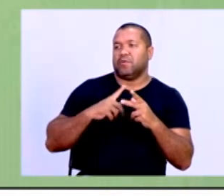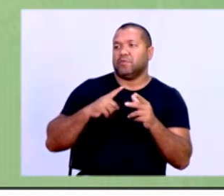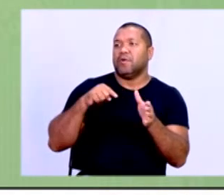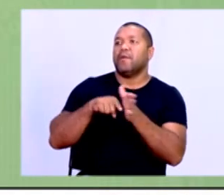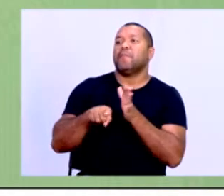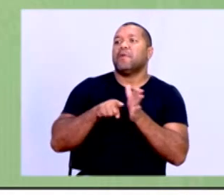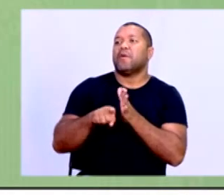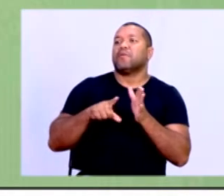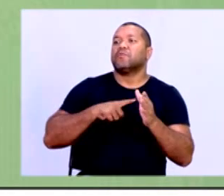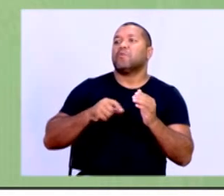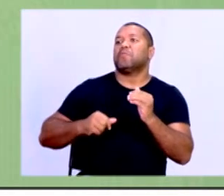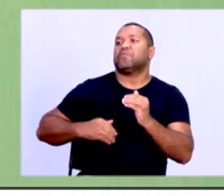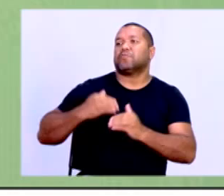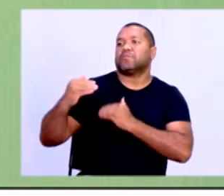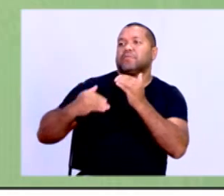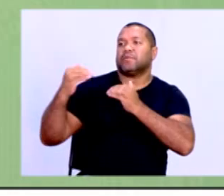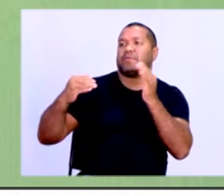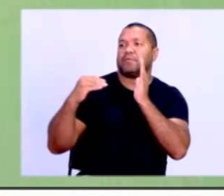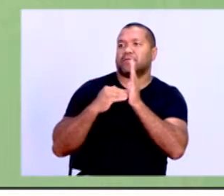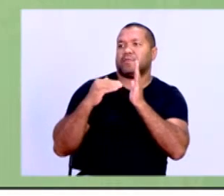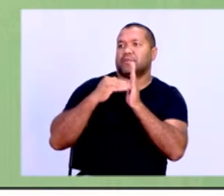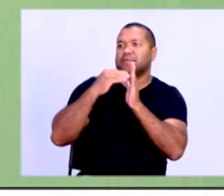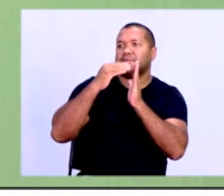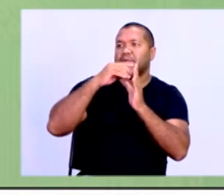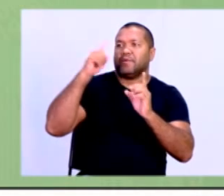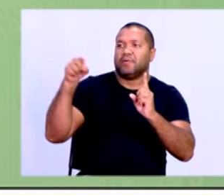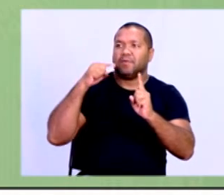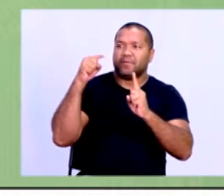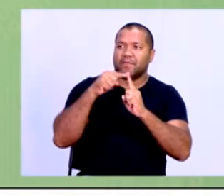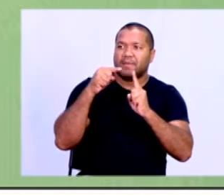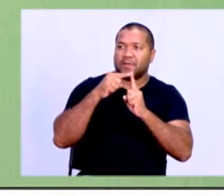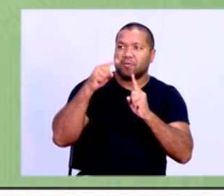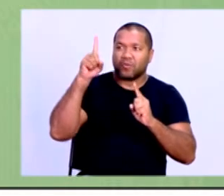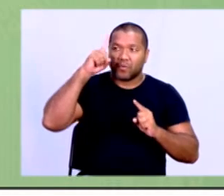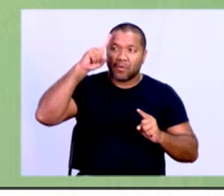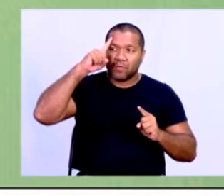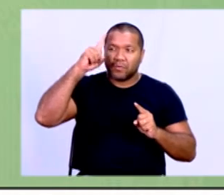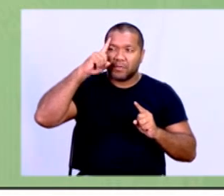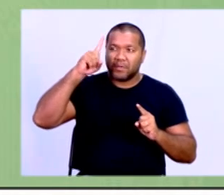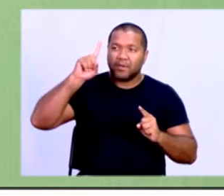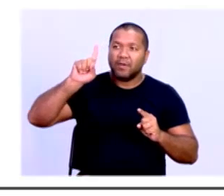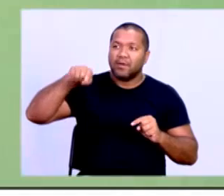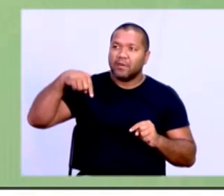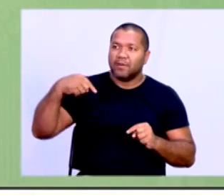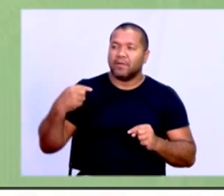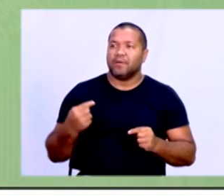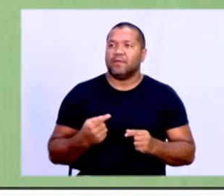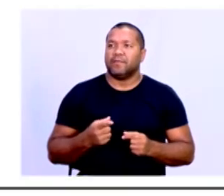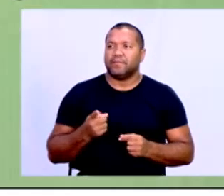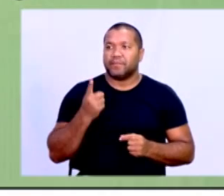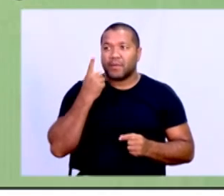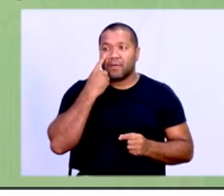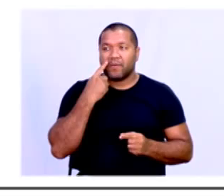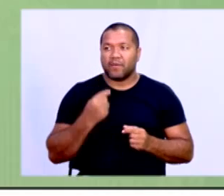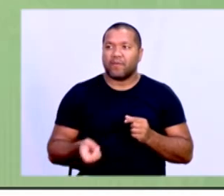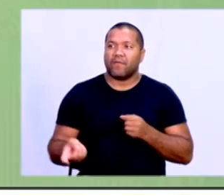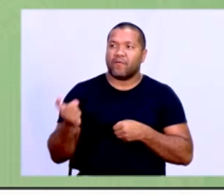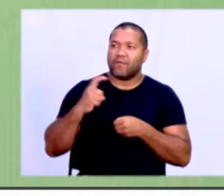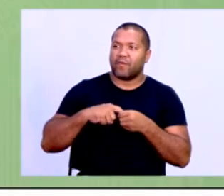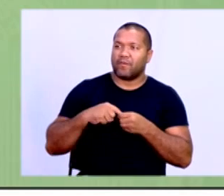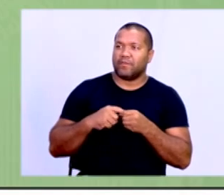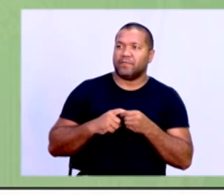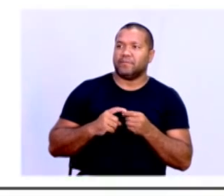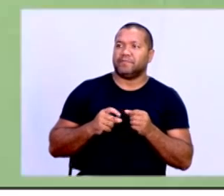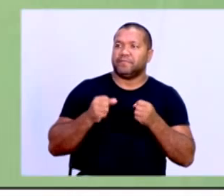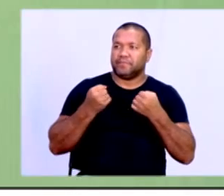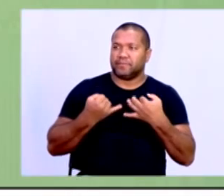sobre o desenvolvimento de suas metas diárias no projeto. Eu vou voltar aqui os slides para a